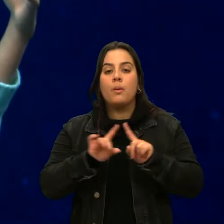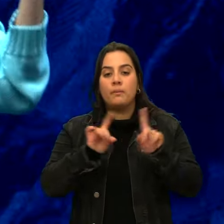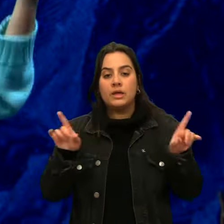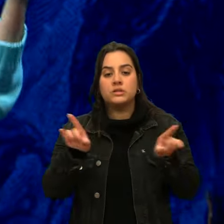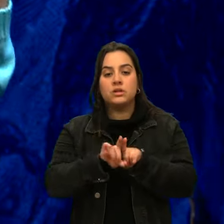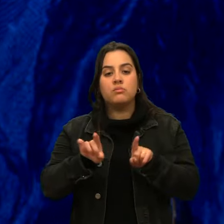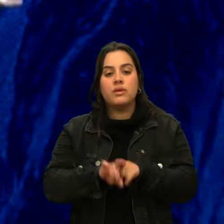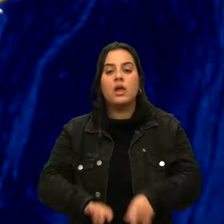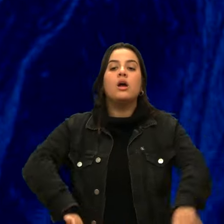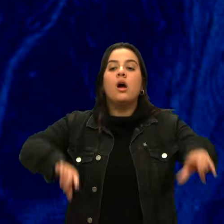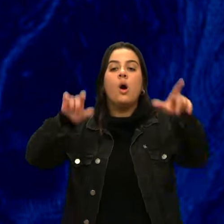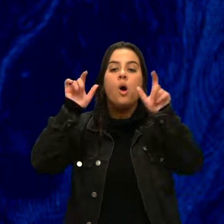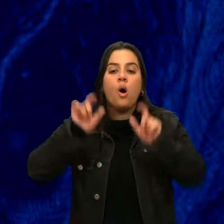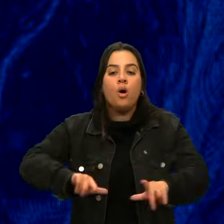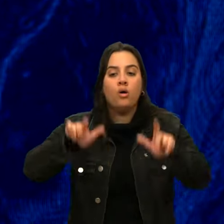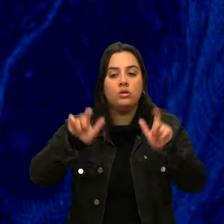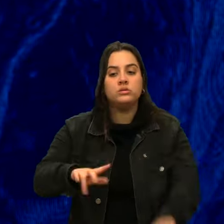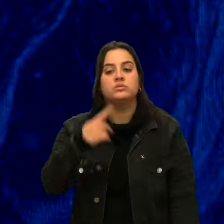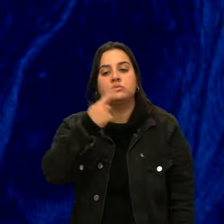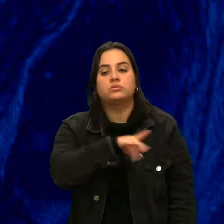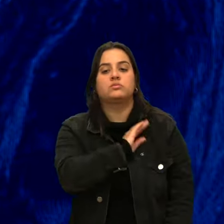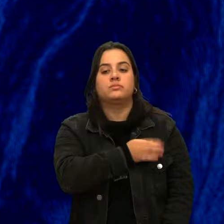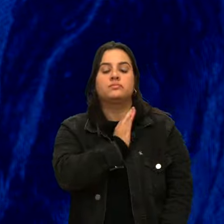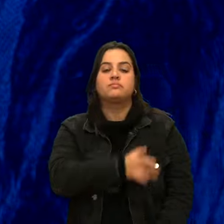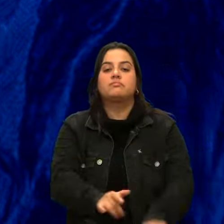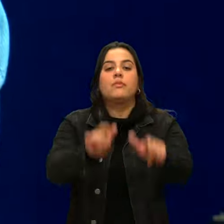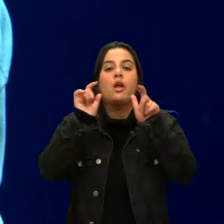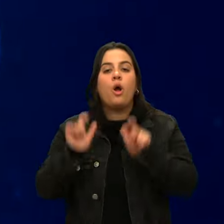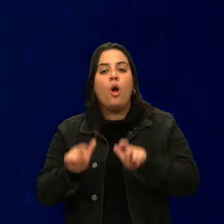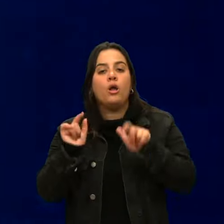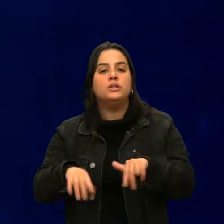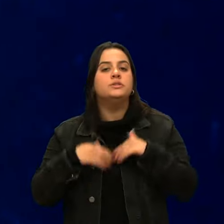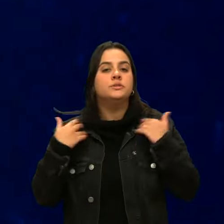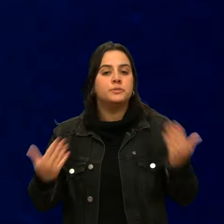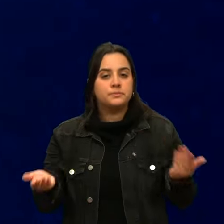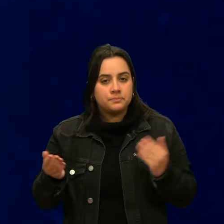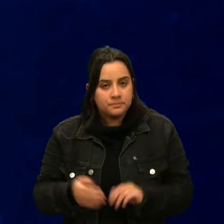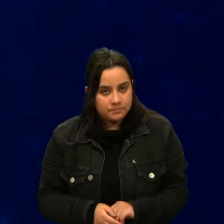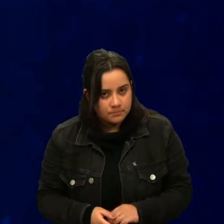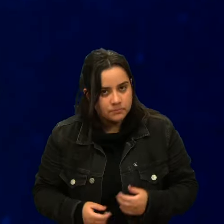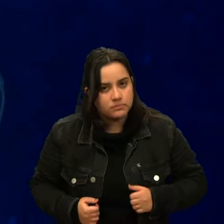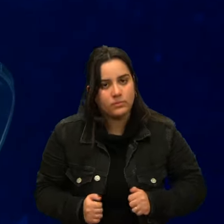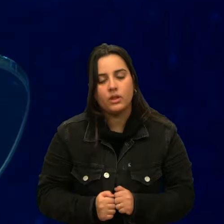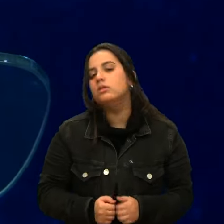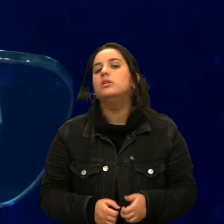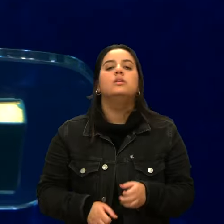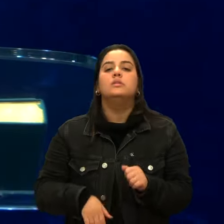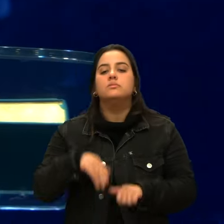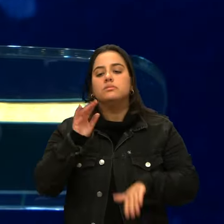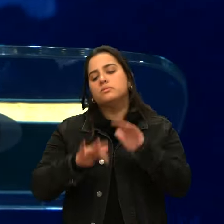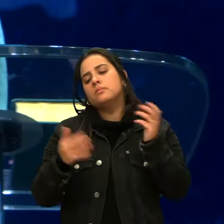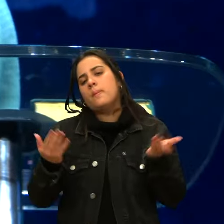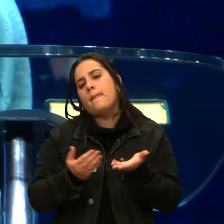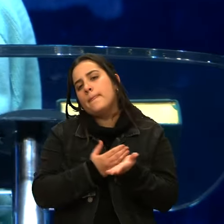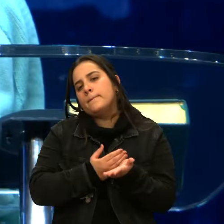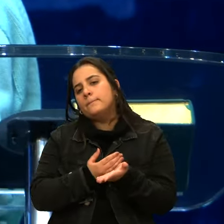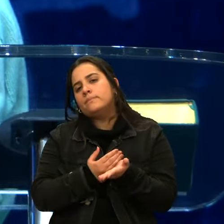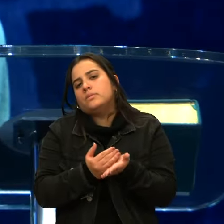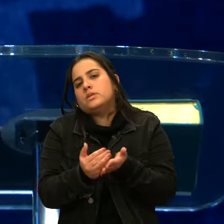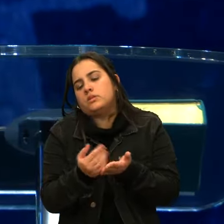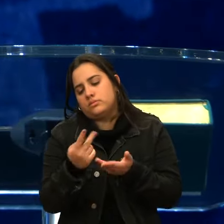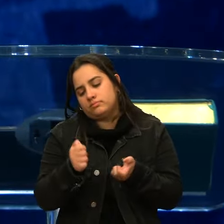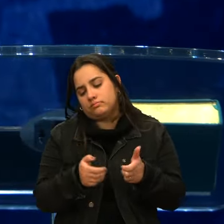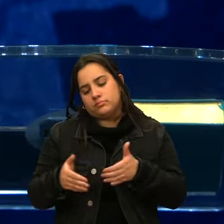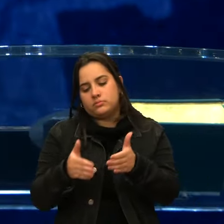onde está o seu coração. Talvez hoje você está aqui, você está começando a sua caminhada com Jesus e você